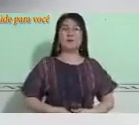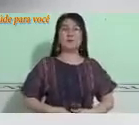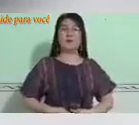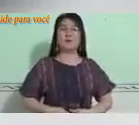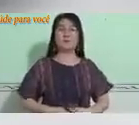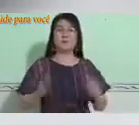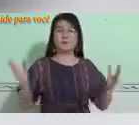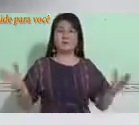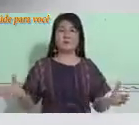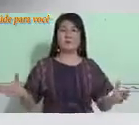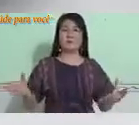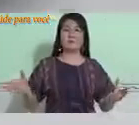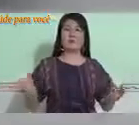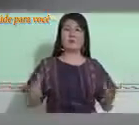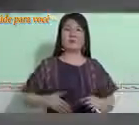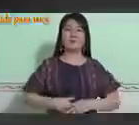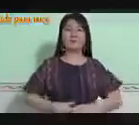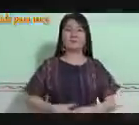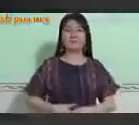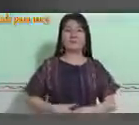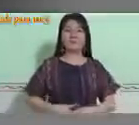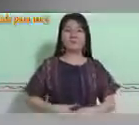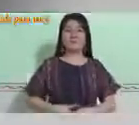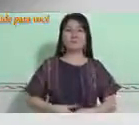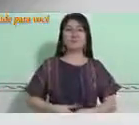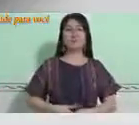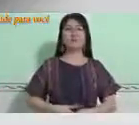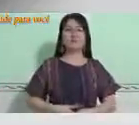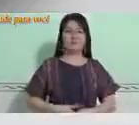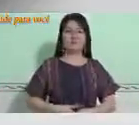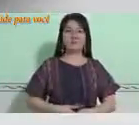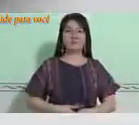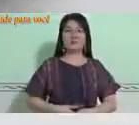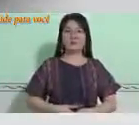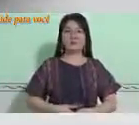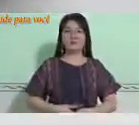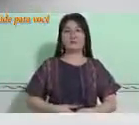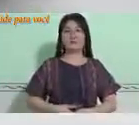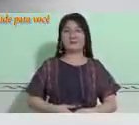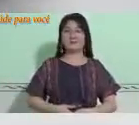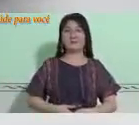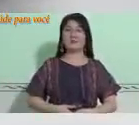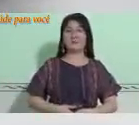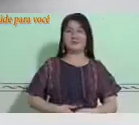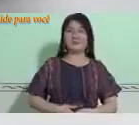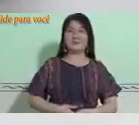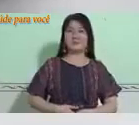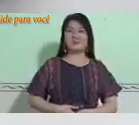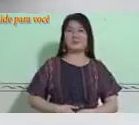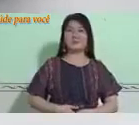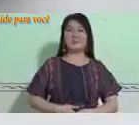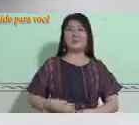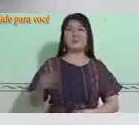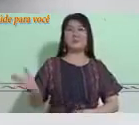CABLO para tratar a queda de cabelo, vírgula, a solução de minoxidil pode ser aplicada no couro cabelo do zeco, vírgula, nas regiões em que